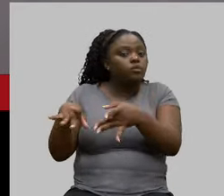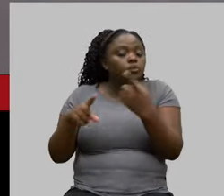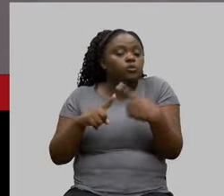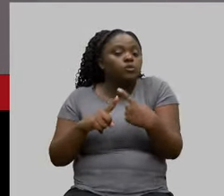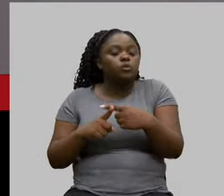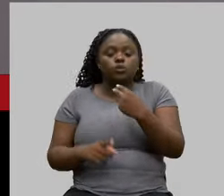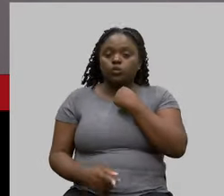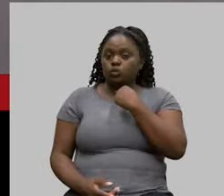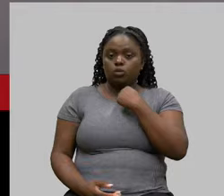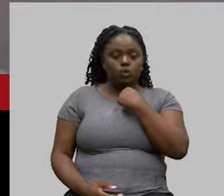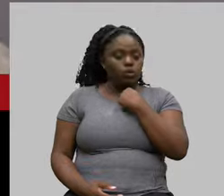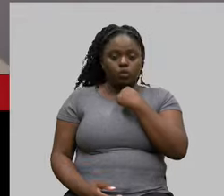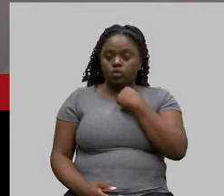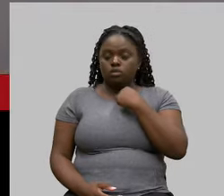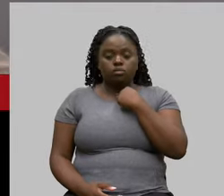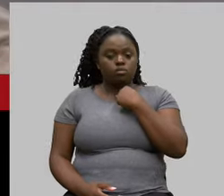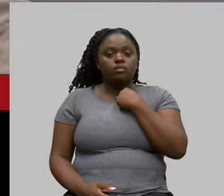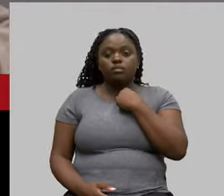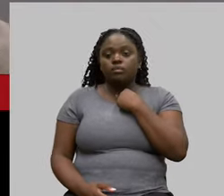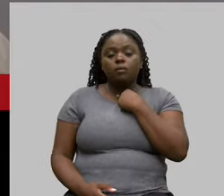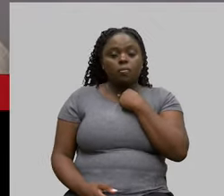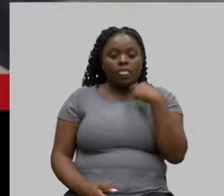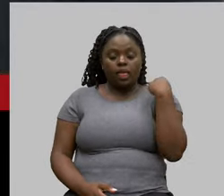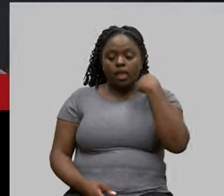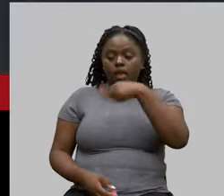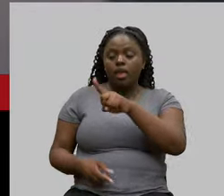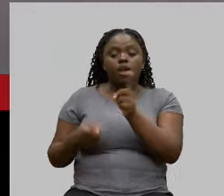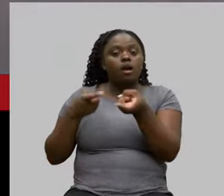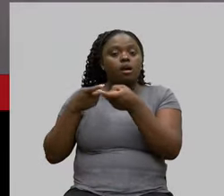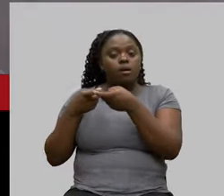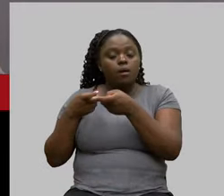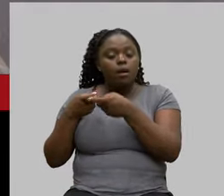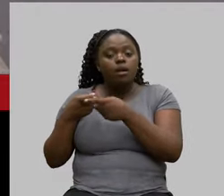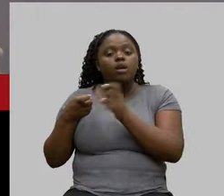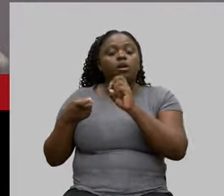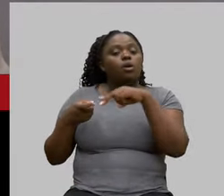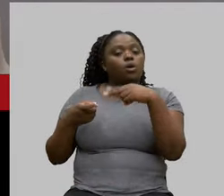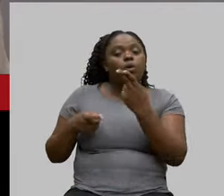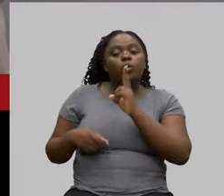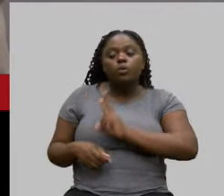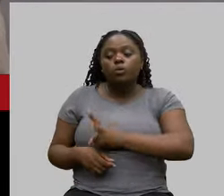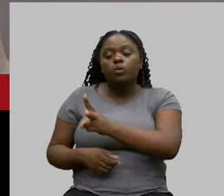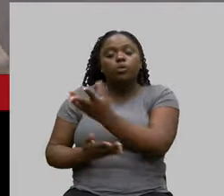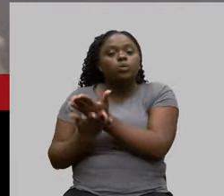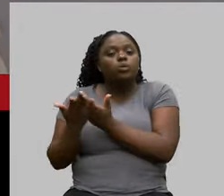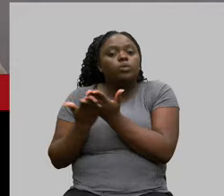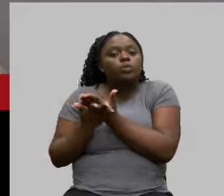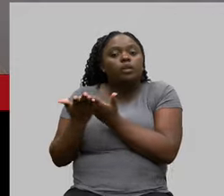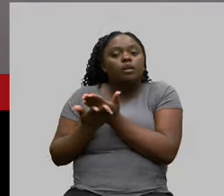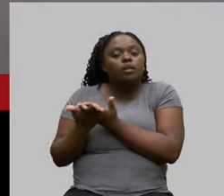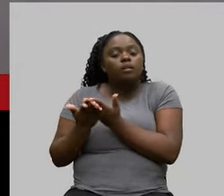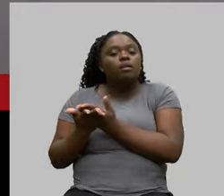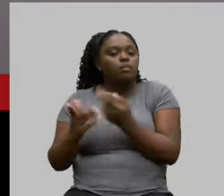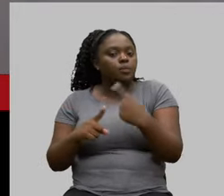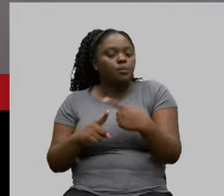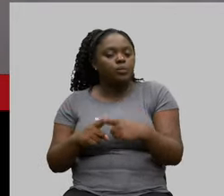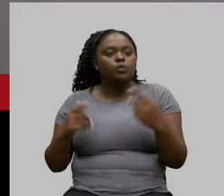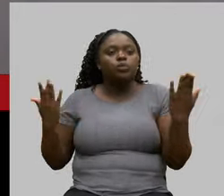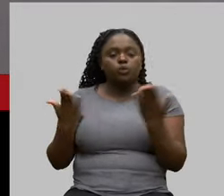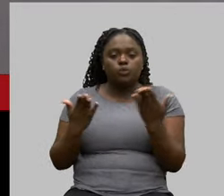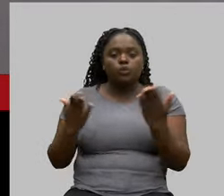seu direito garantido ou dar ali sequência a um tratamento porque hoje nós